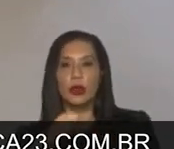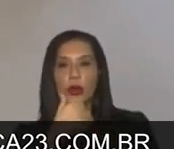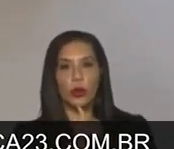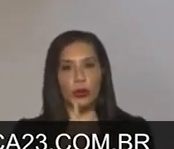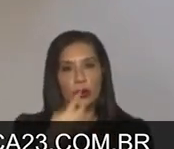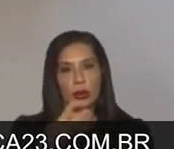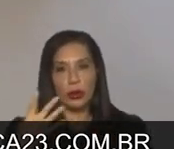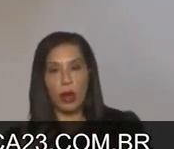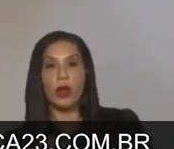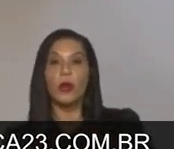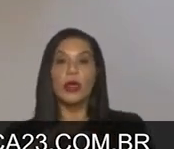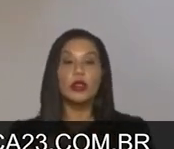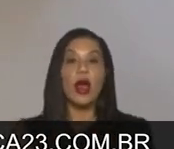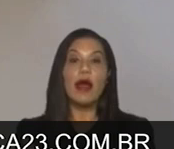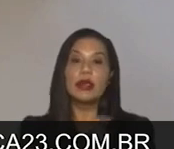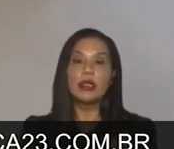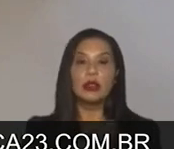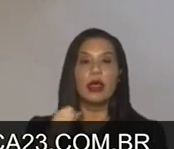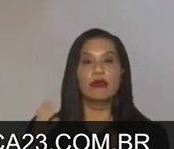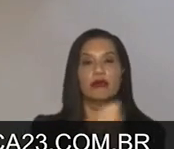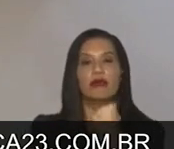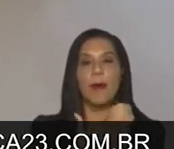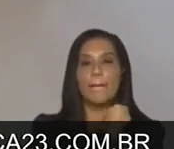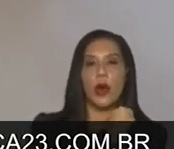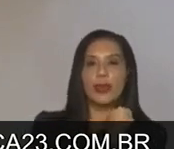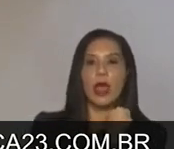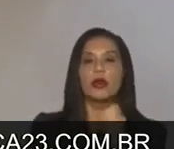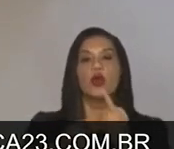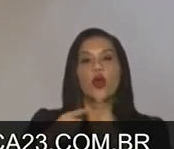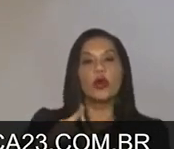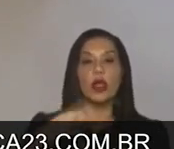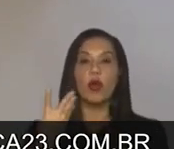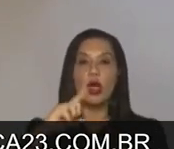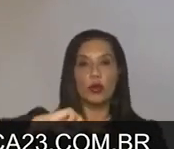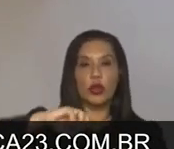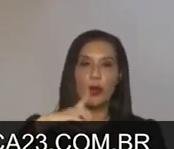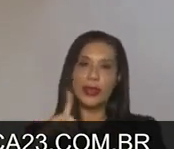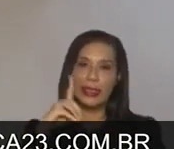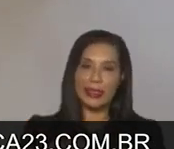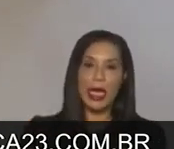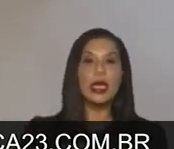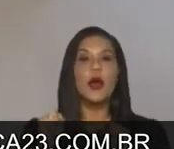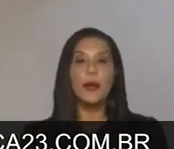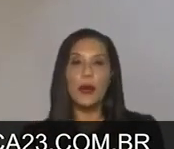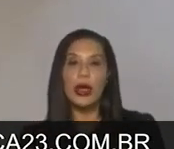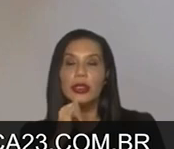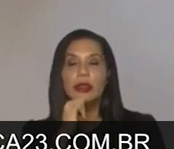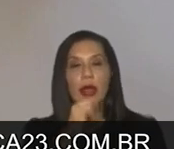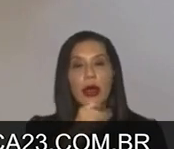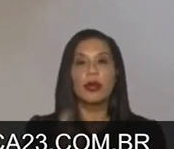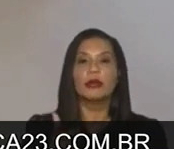4. Portanto, essa vacina protege contra os quatro tipos de dengue e pode ser administrada